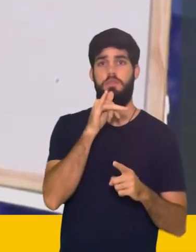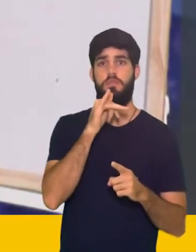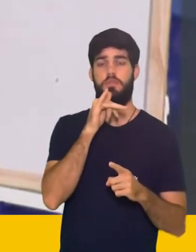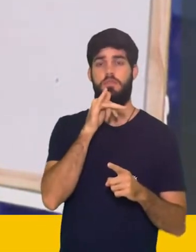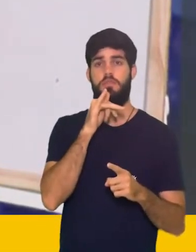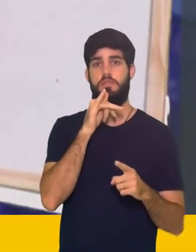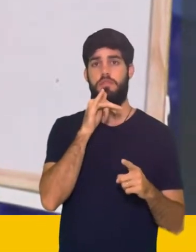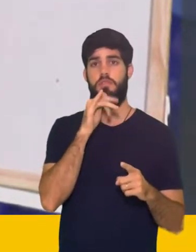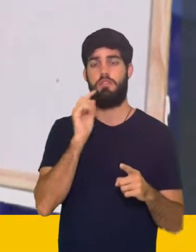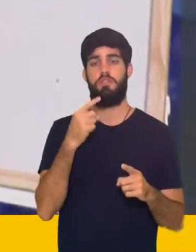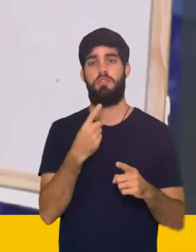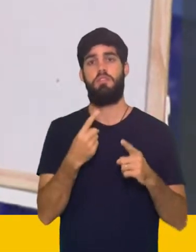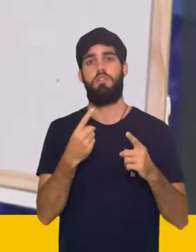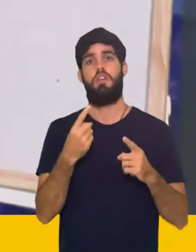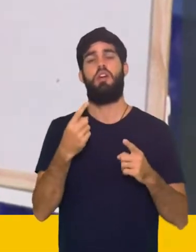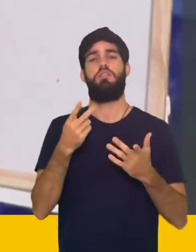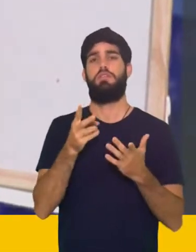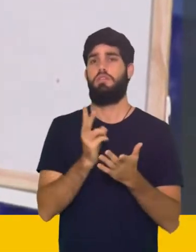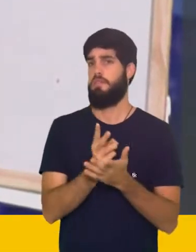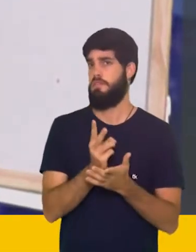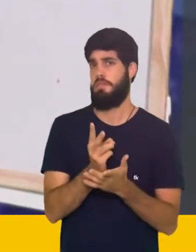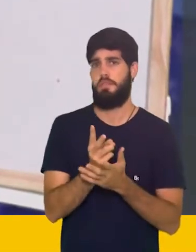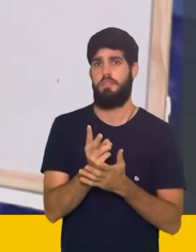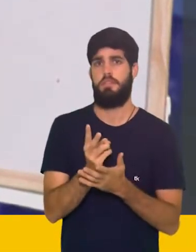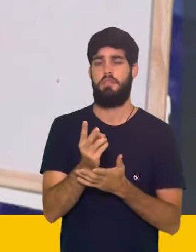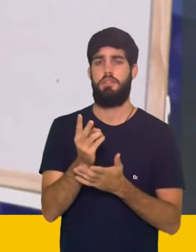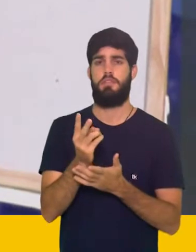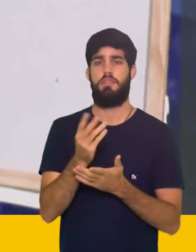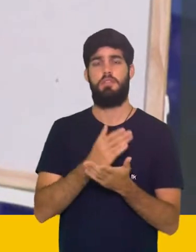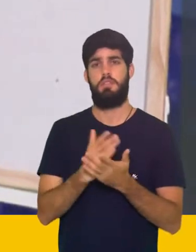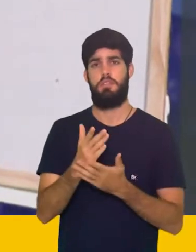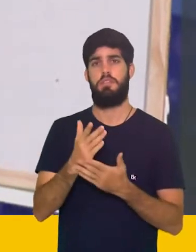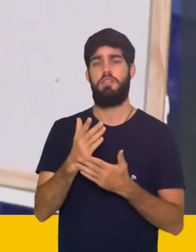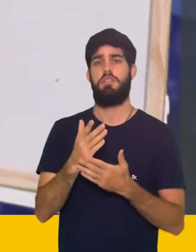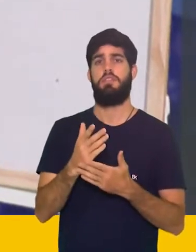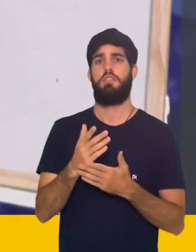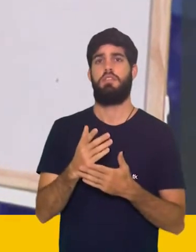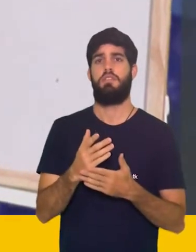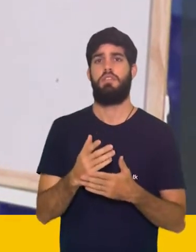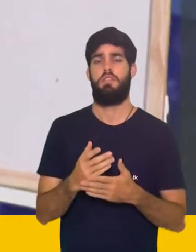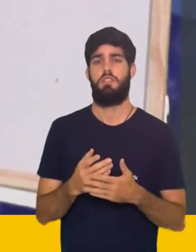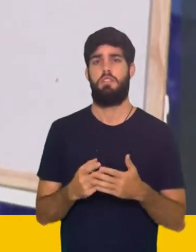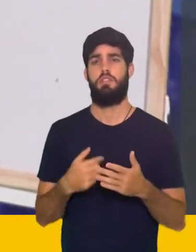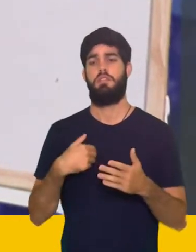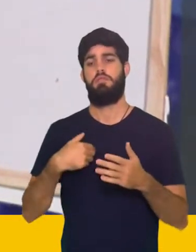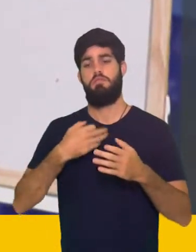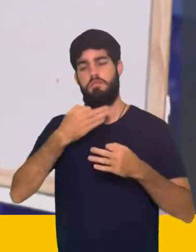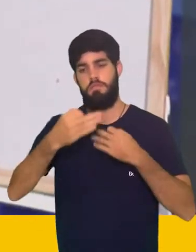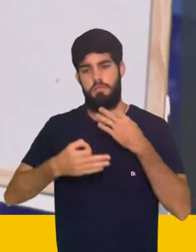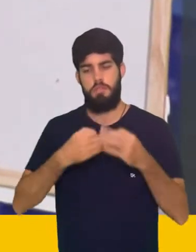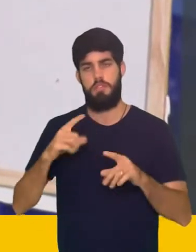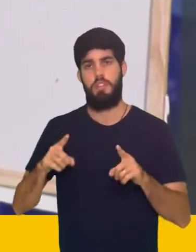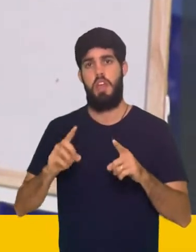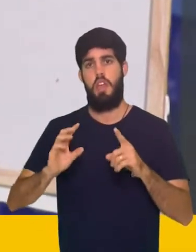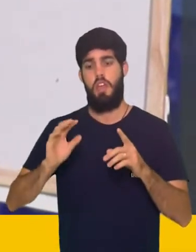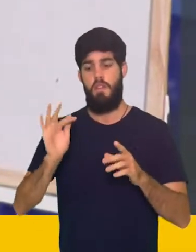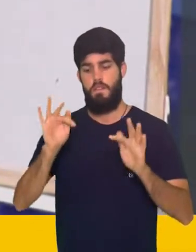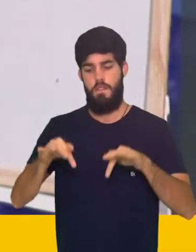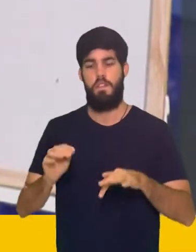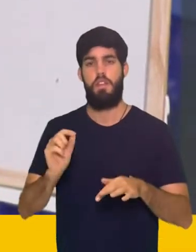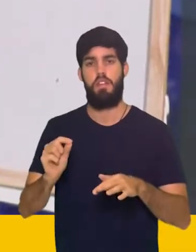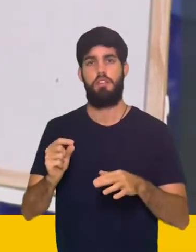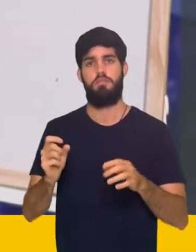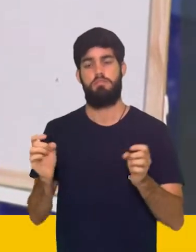de emergência, vamos começar no tradicional. Tese, justificativa, argumentos sobre e solução. Resolva,